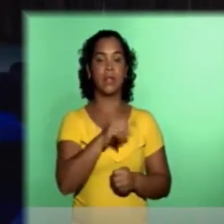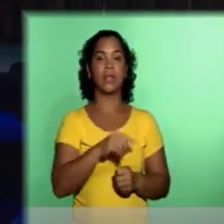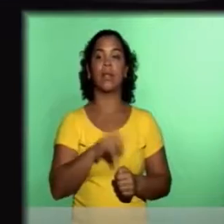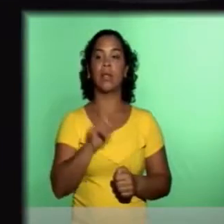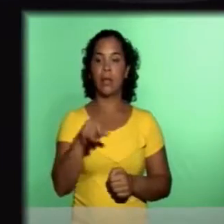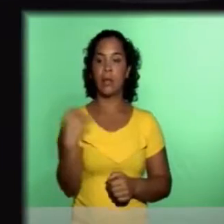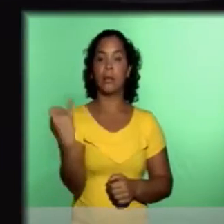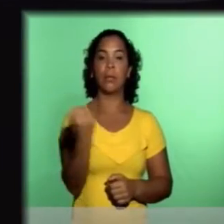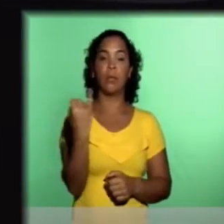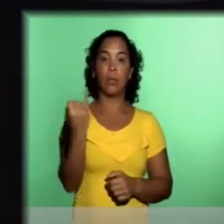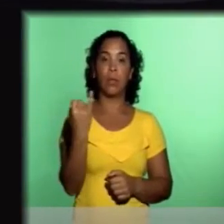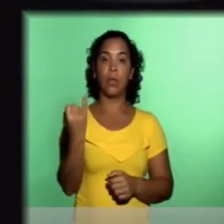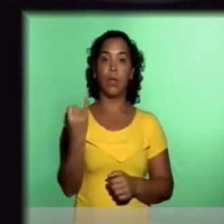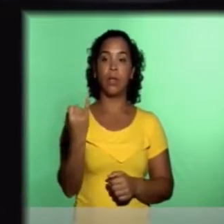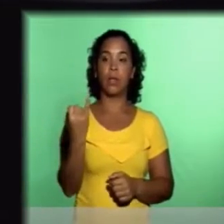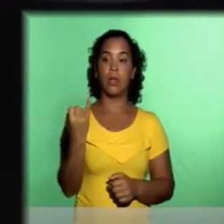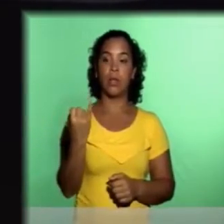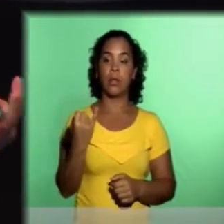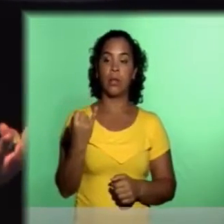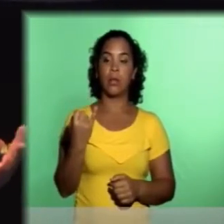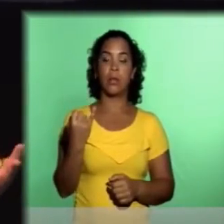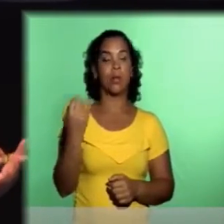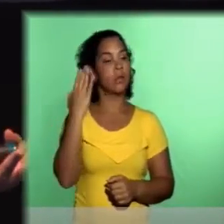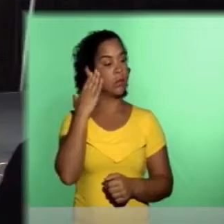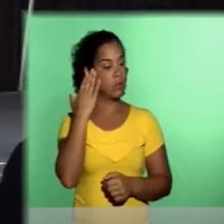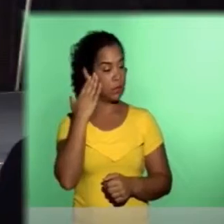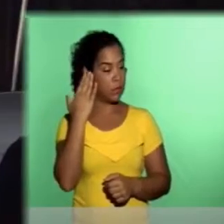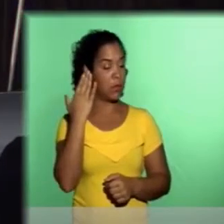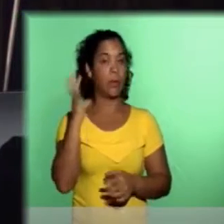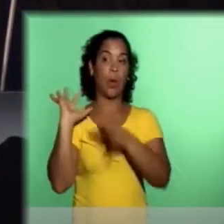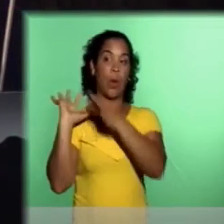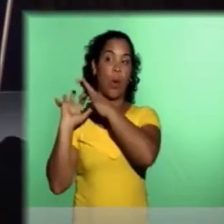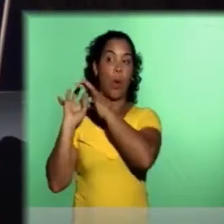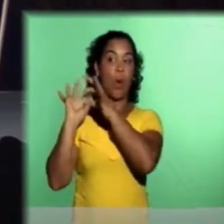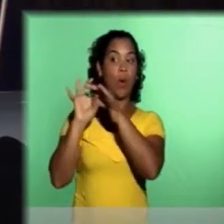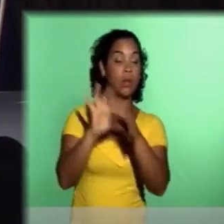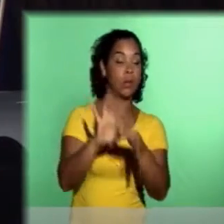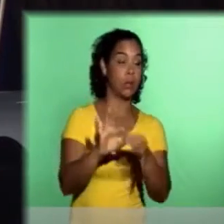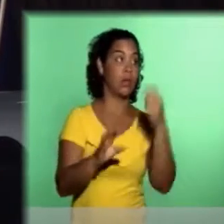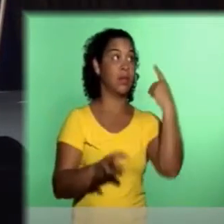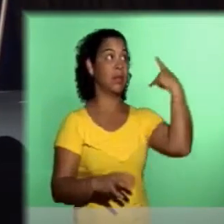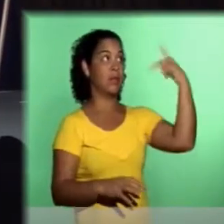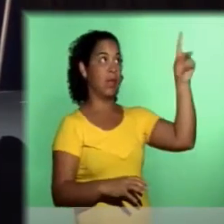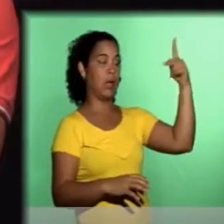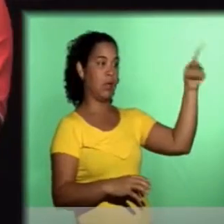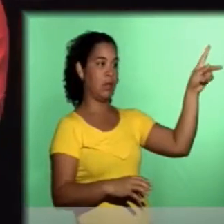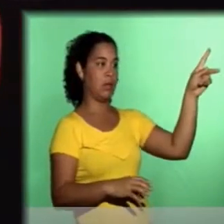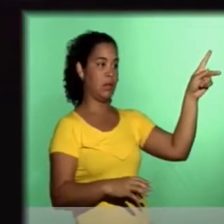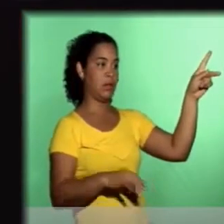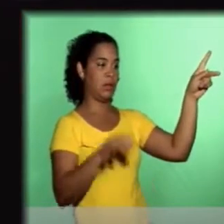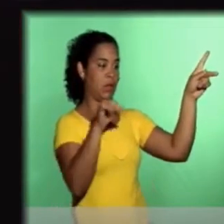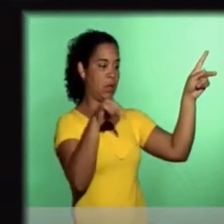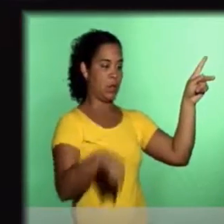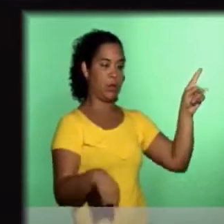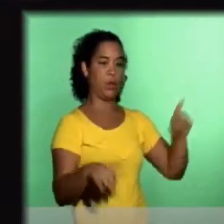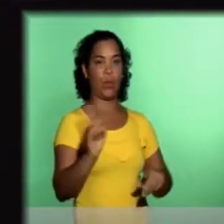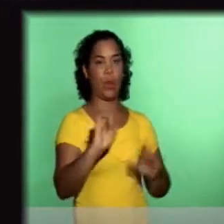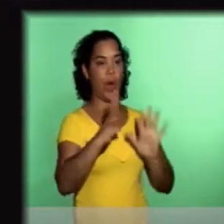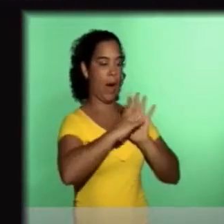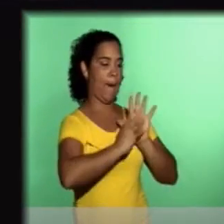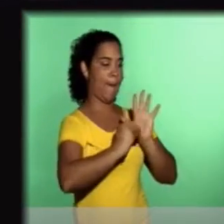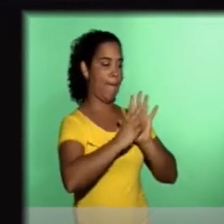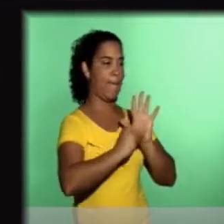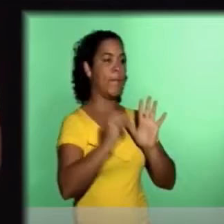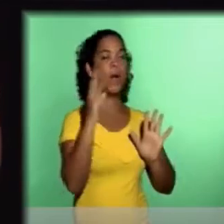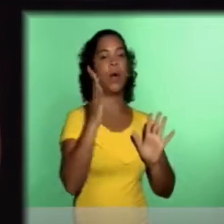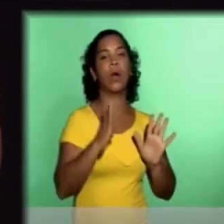quero mostrar para vocês que ele é um grande caso, mas para o contexto sul-coreano. Não é um grande caso a se tratado como modelo para o caso,